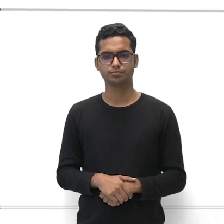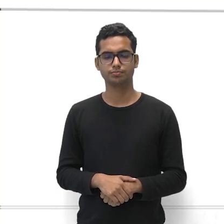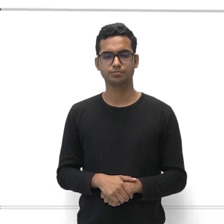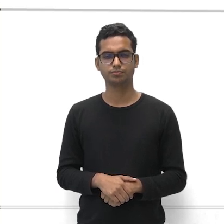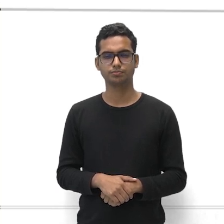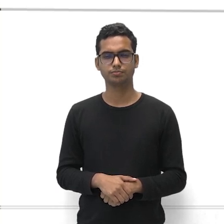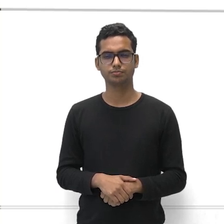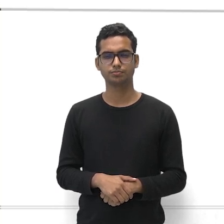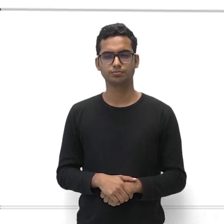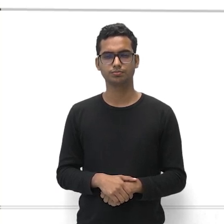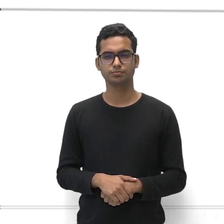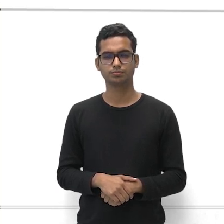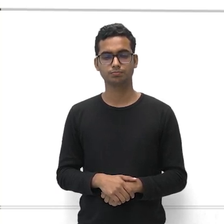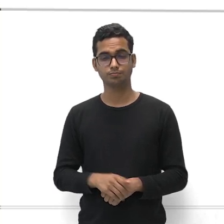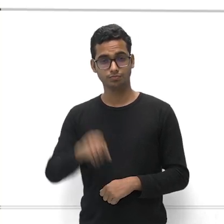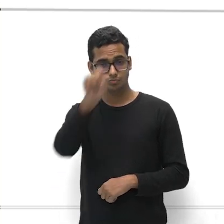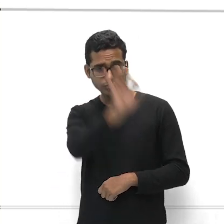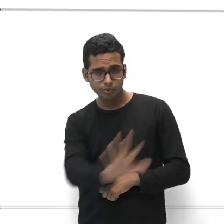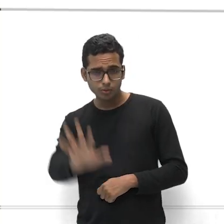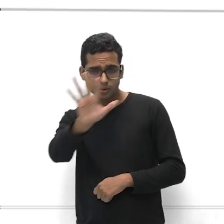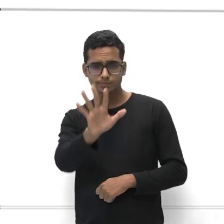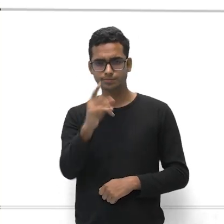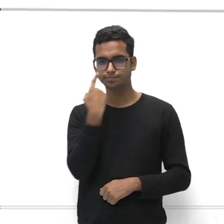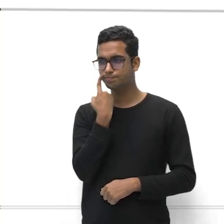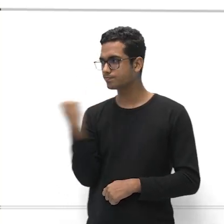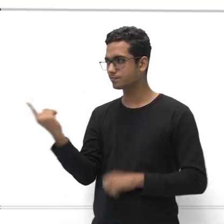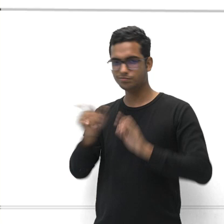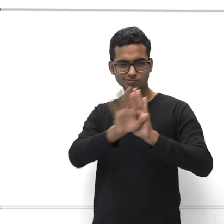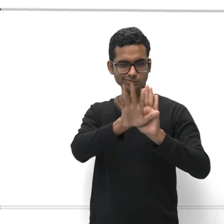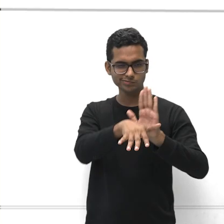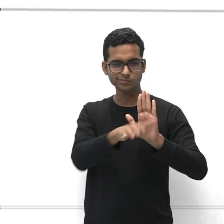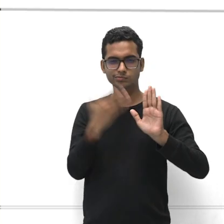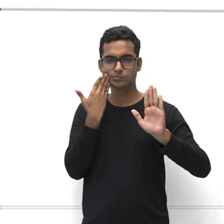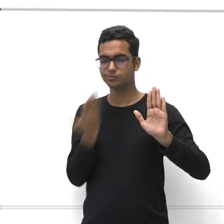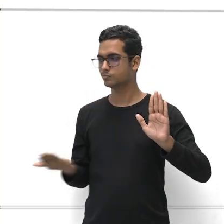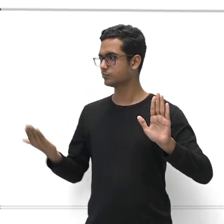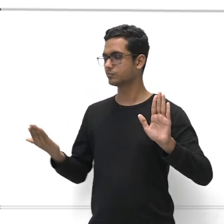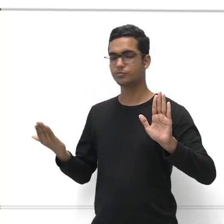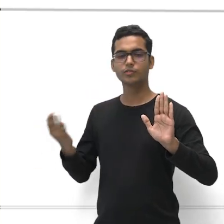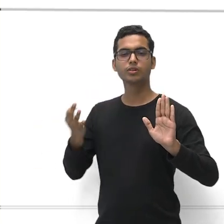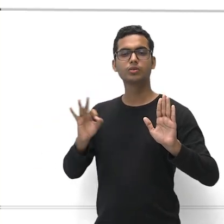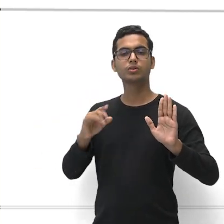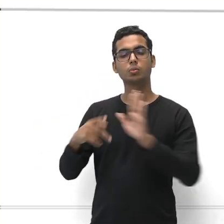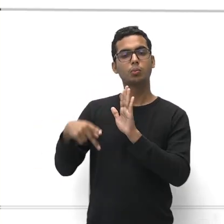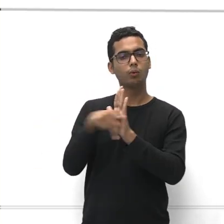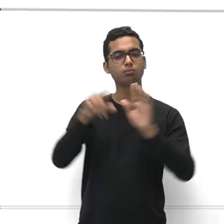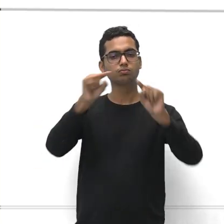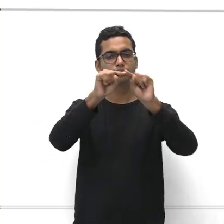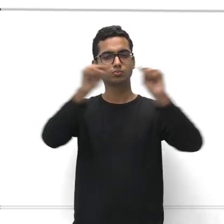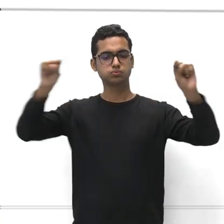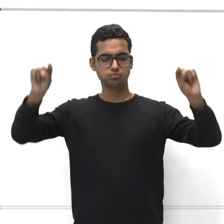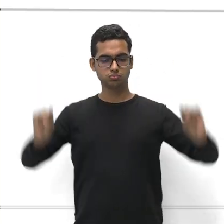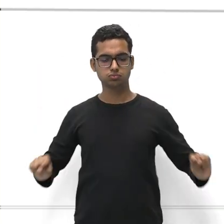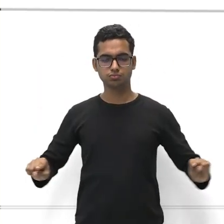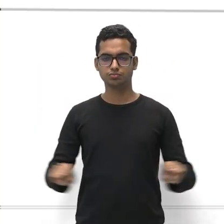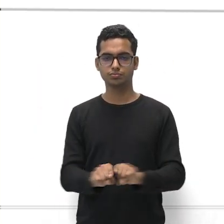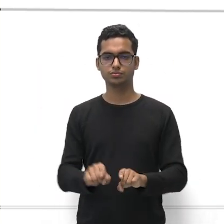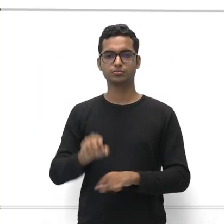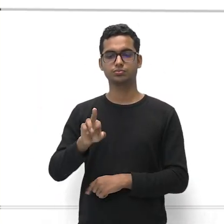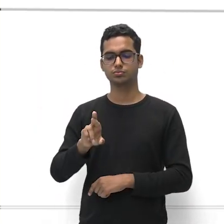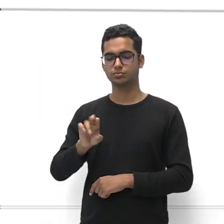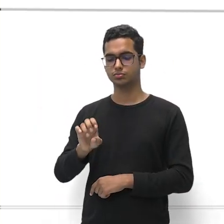Aí essa área mais escura aqui, sombreada, é o nosso retângulo. Exatamente como nós queríamos, certo?